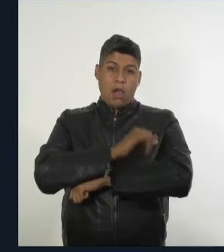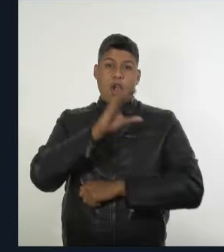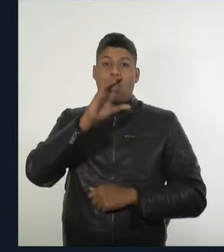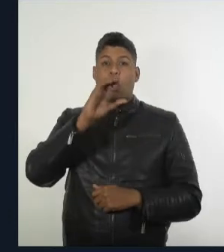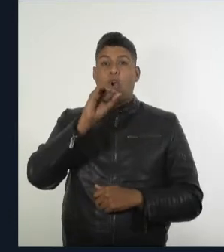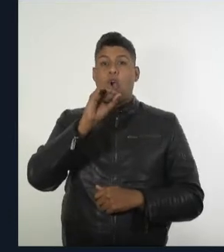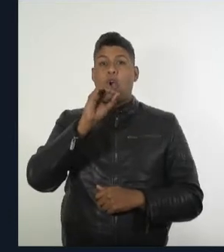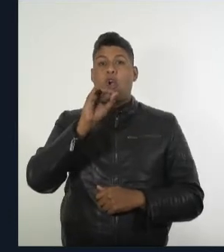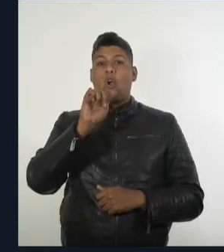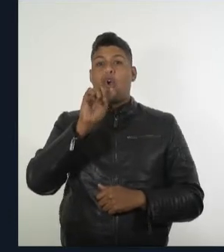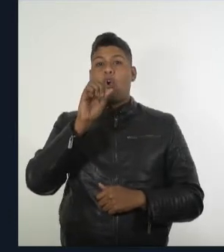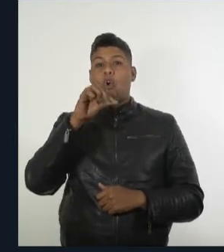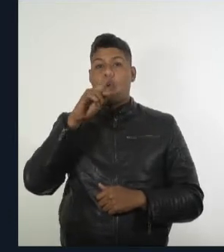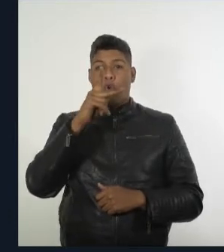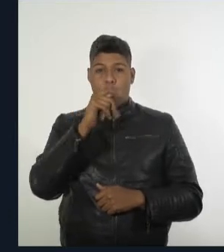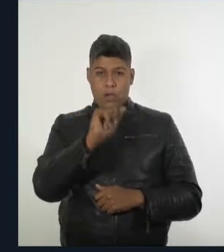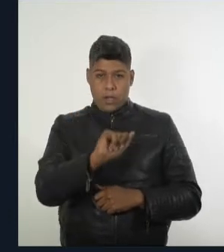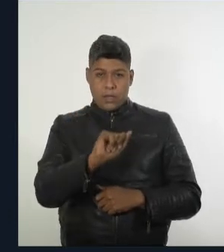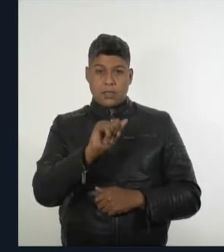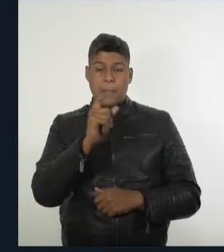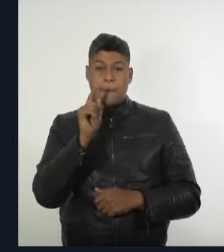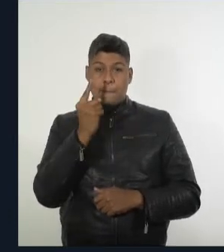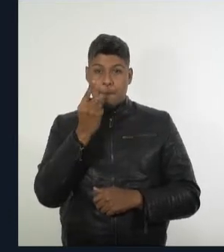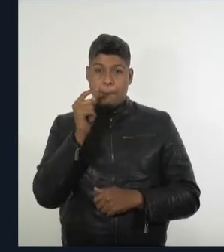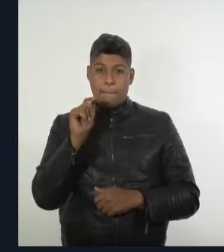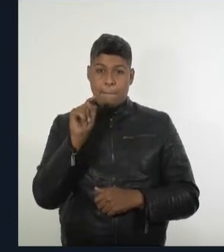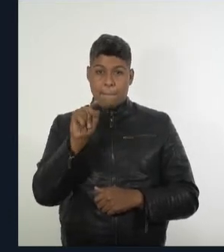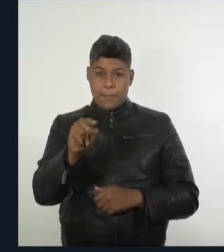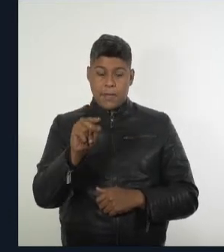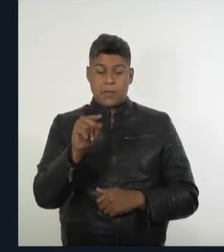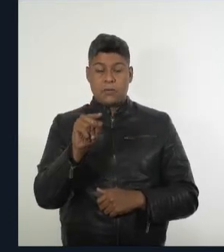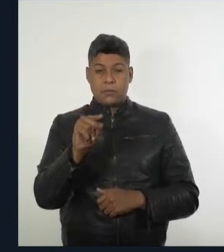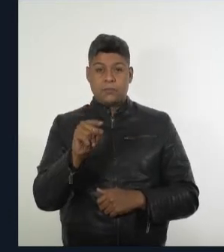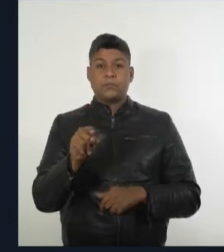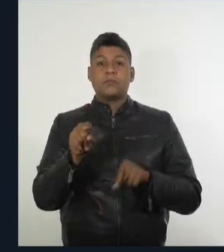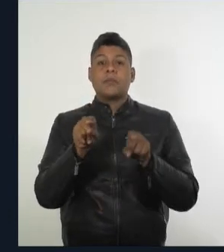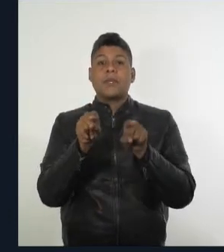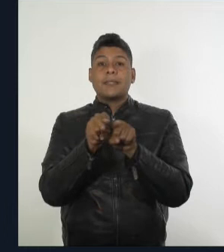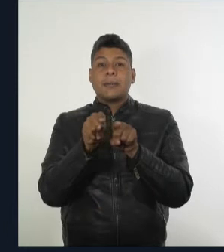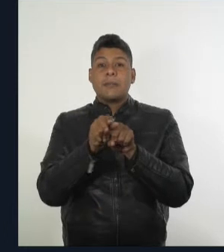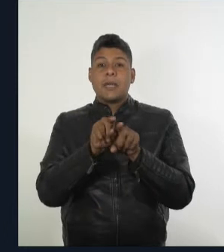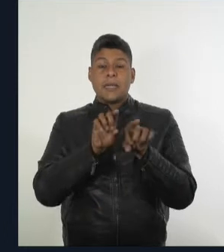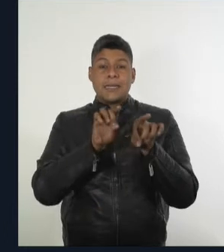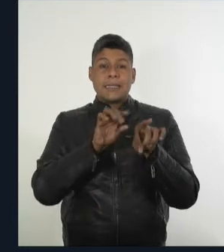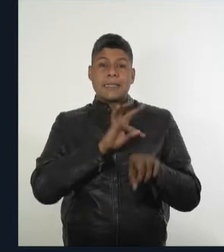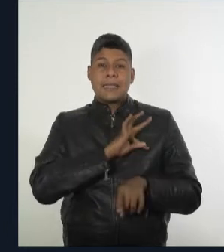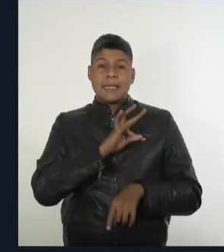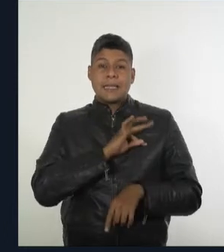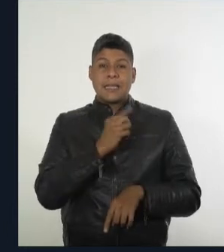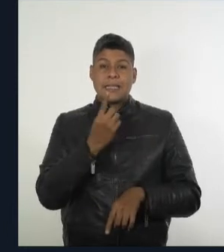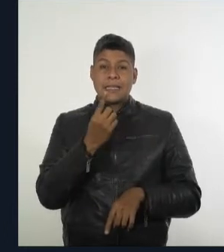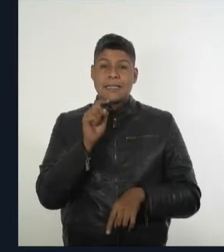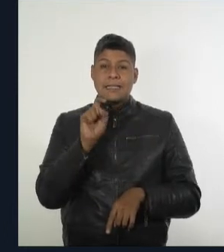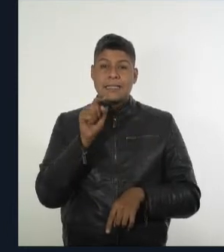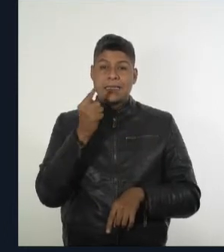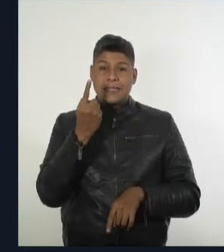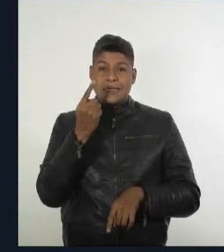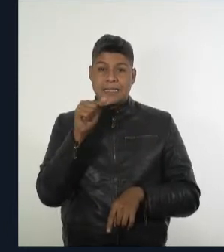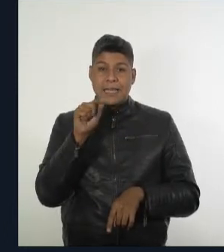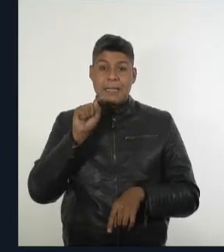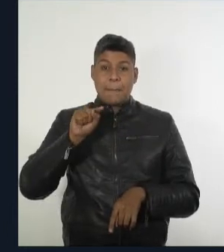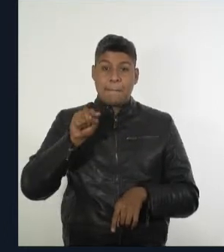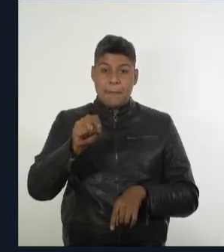foi de 195.300 pessoas, no terminal do Tietê, 17.946